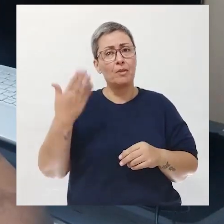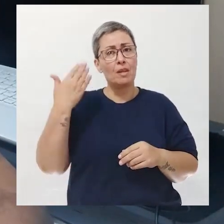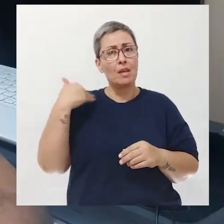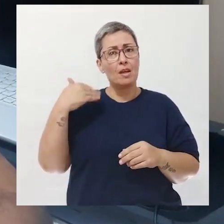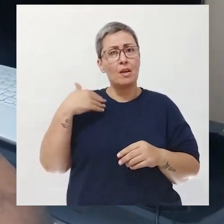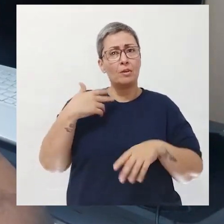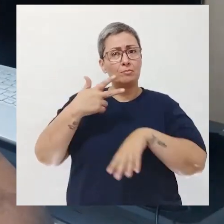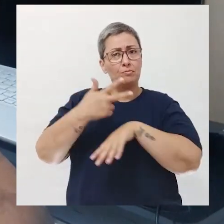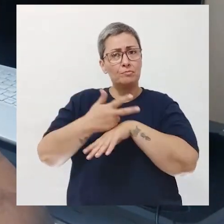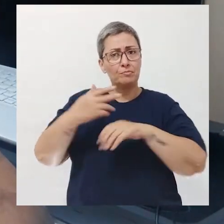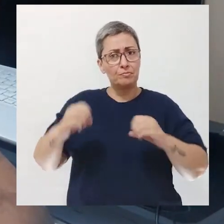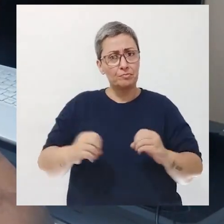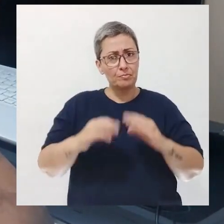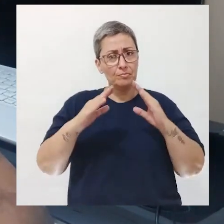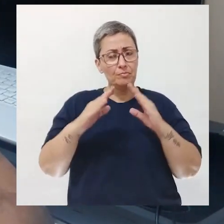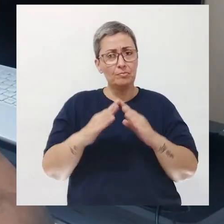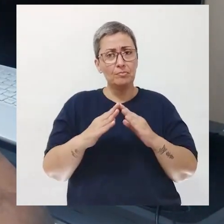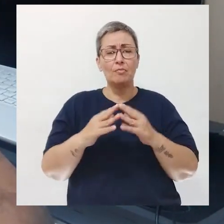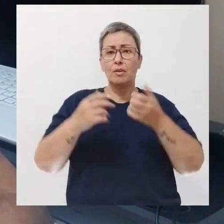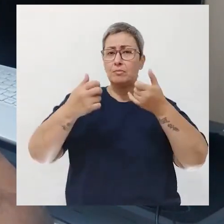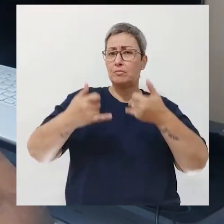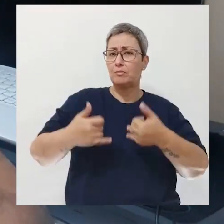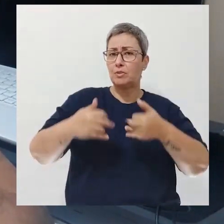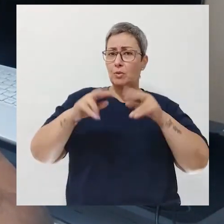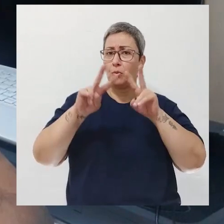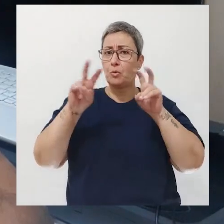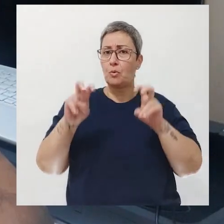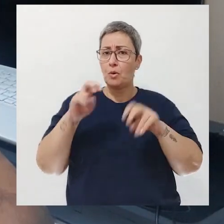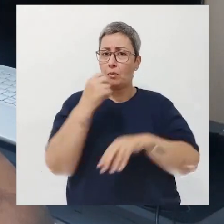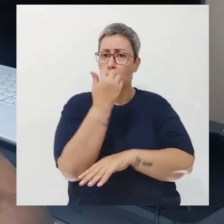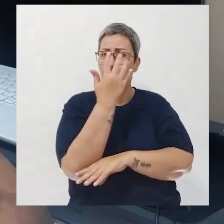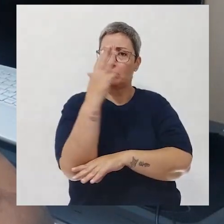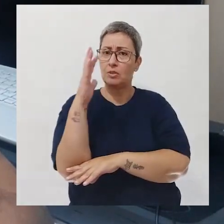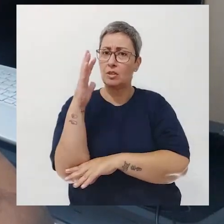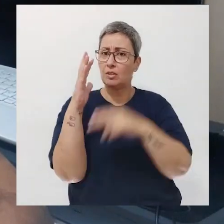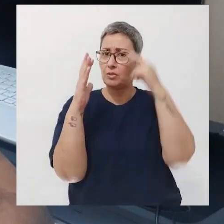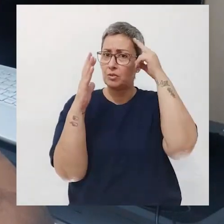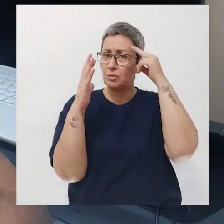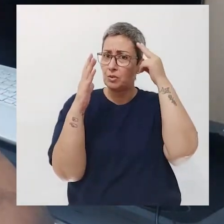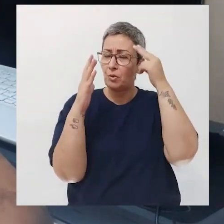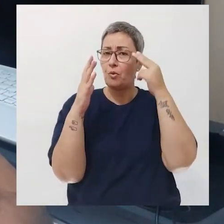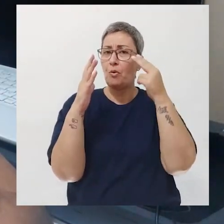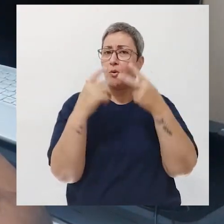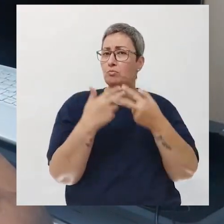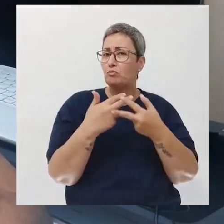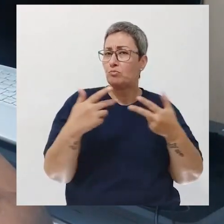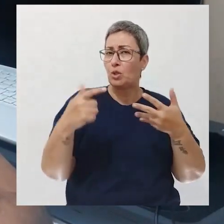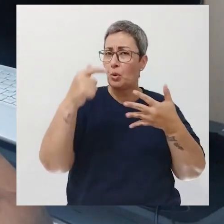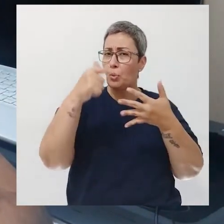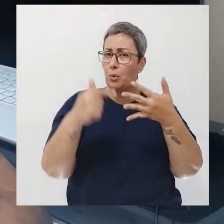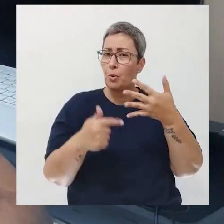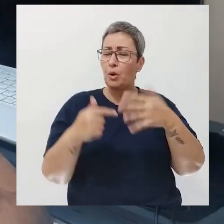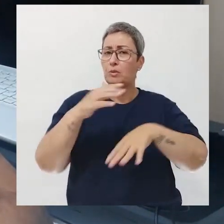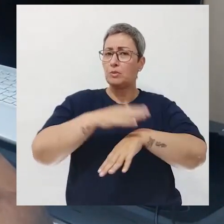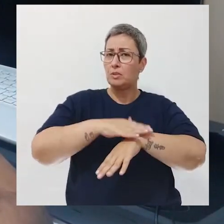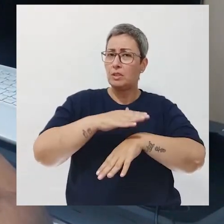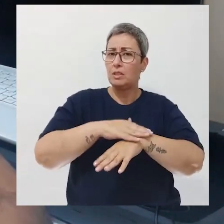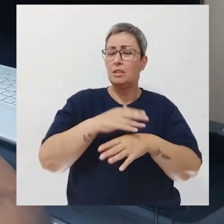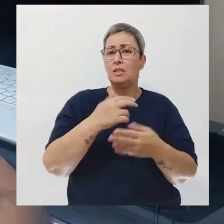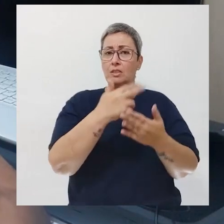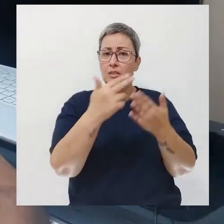estejam bem. No nosso último programa, nós tratamos sobre a árvore dos sonhos e as questões de tempo. Vocês